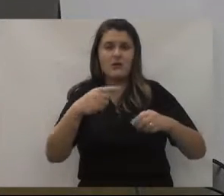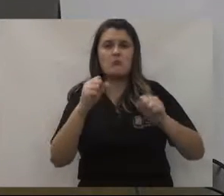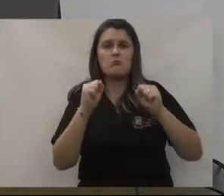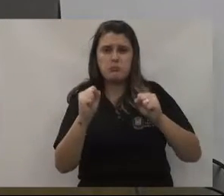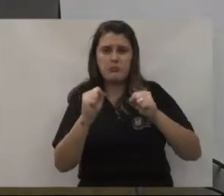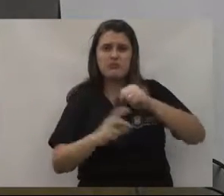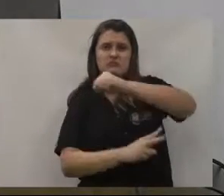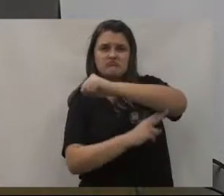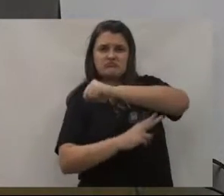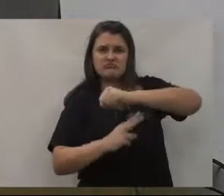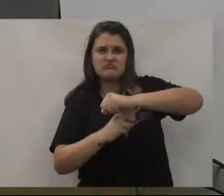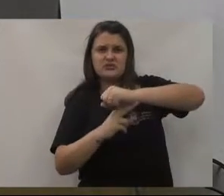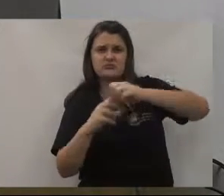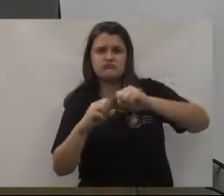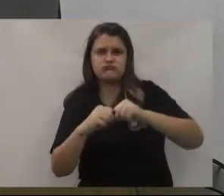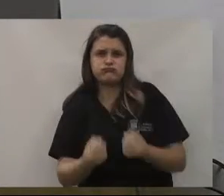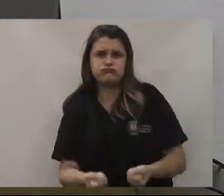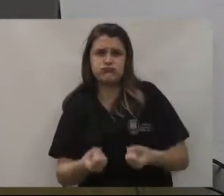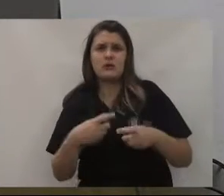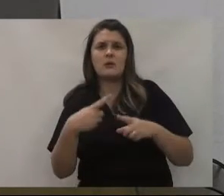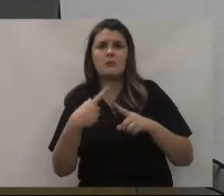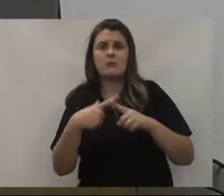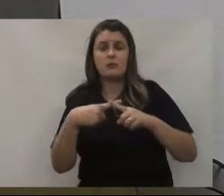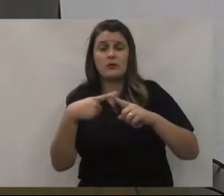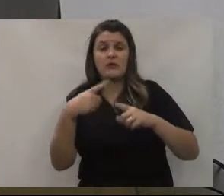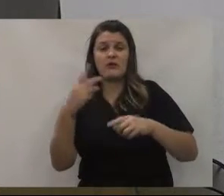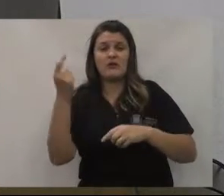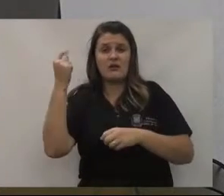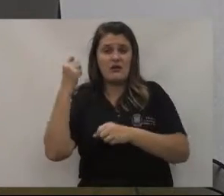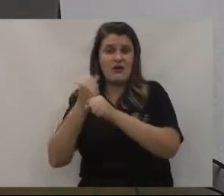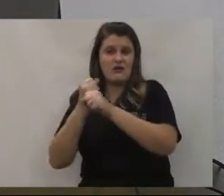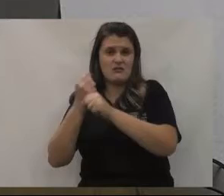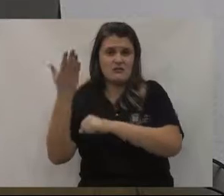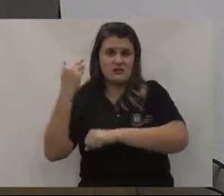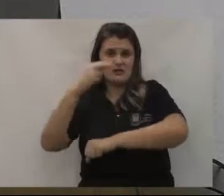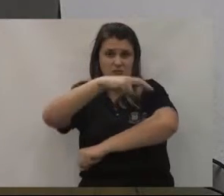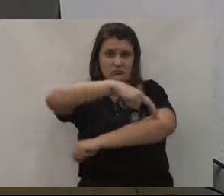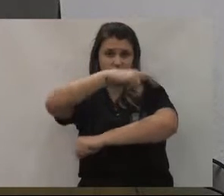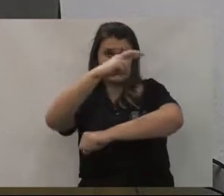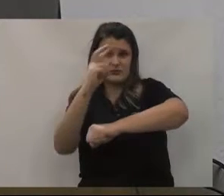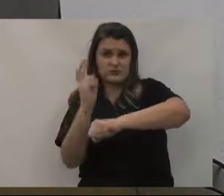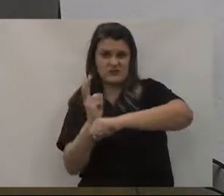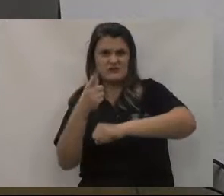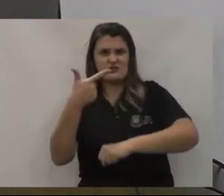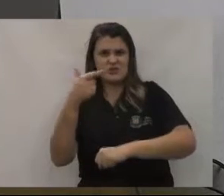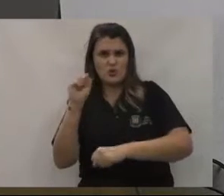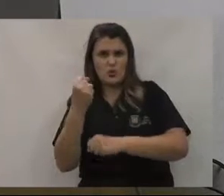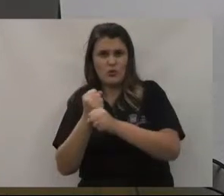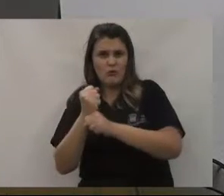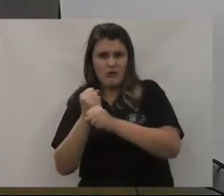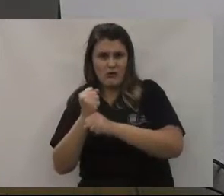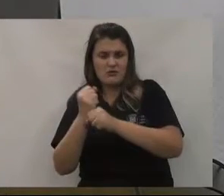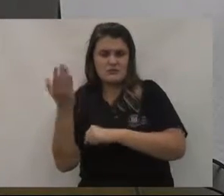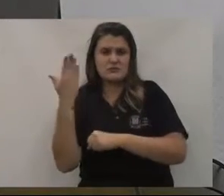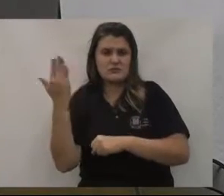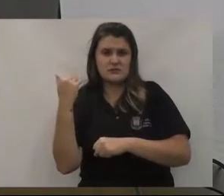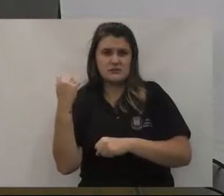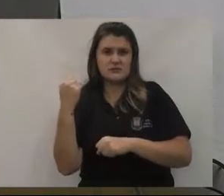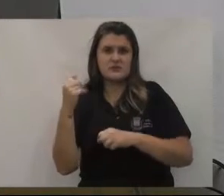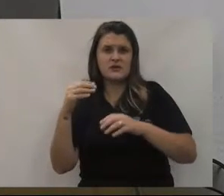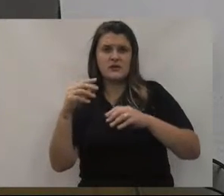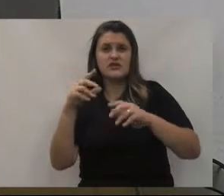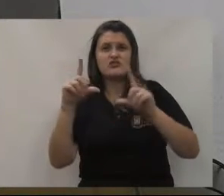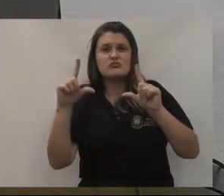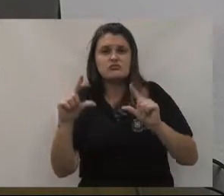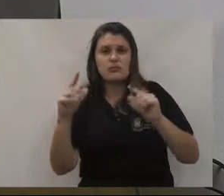caindo barrancos. A ponte do Arco, há alguns anos, há 28 anos precisamente, ela